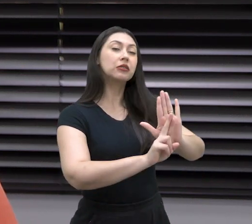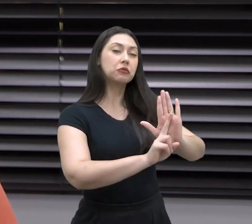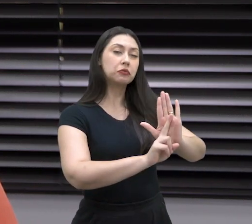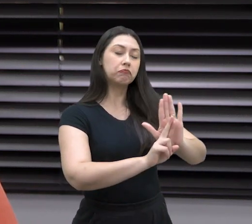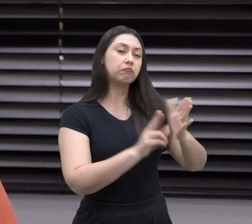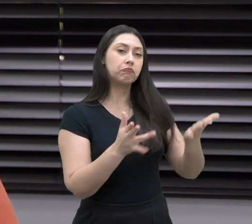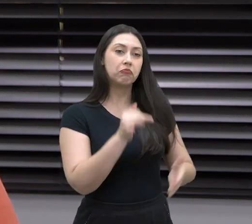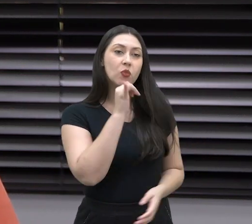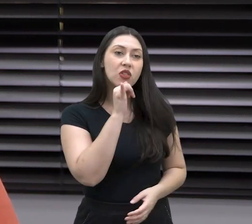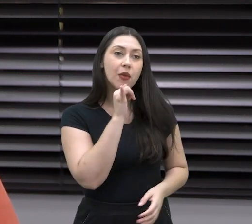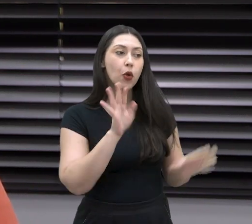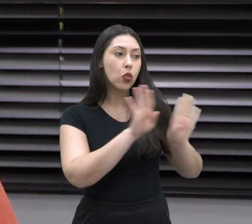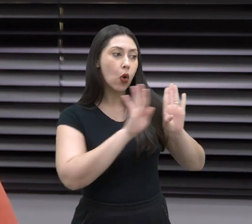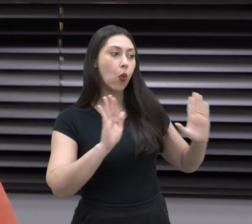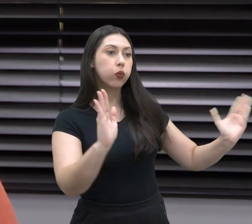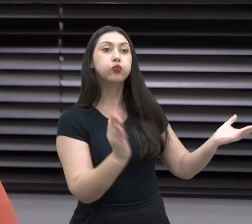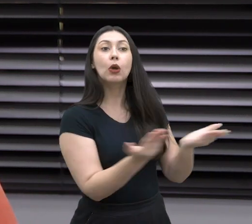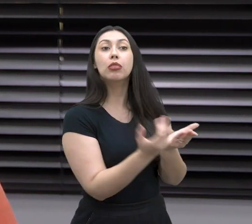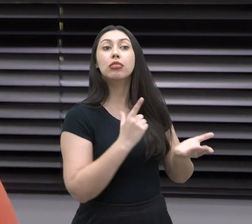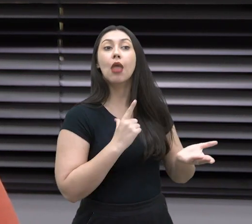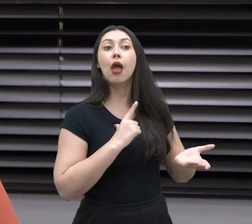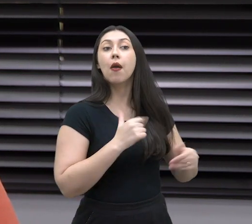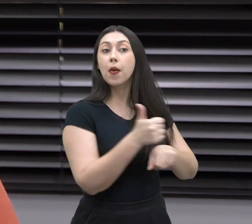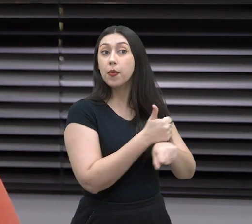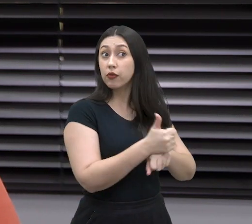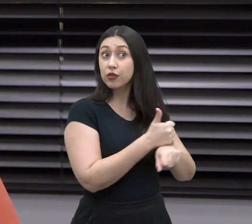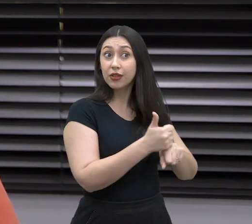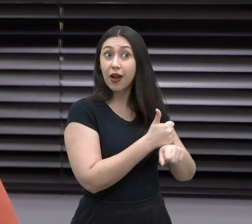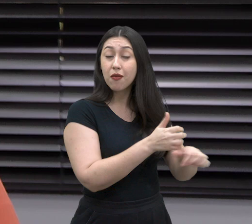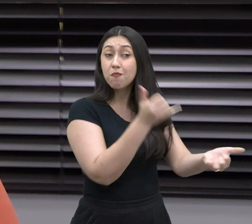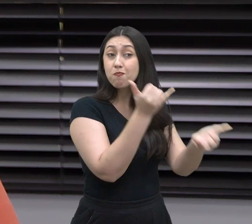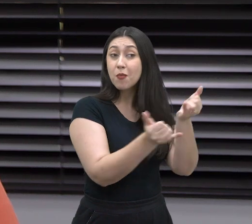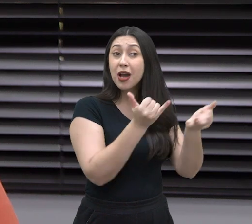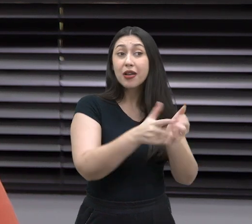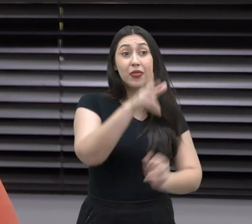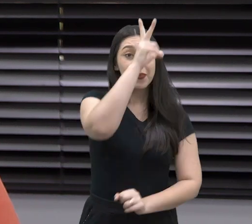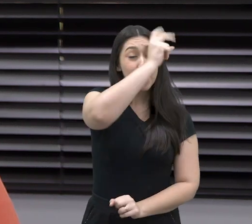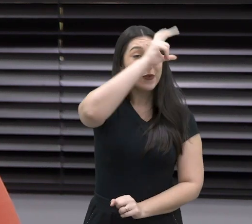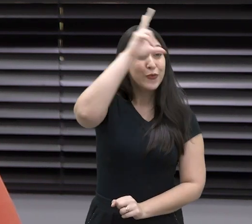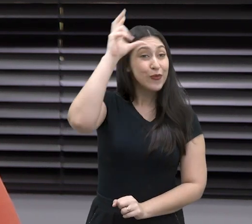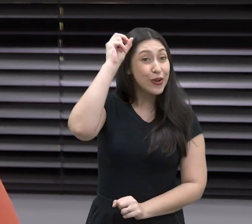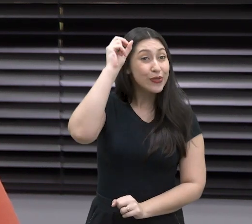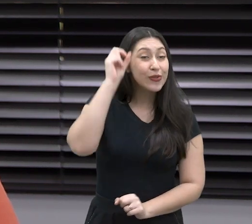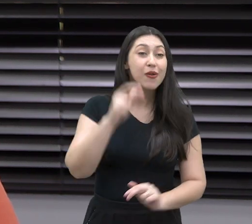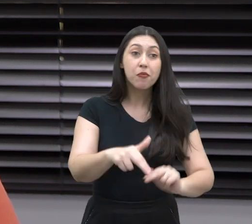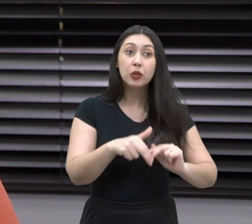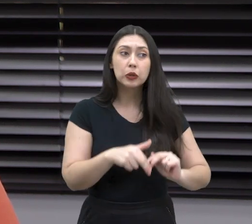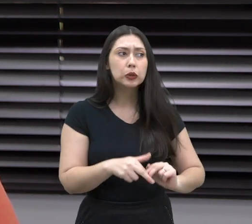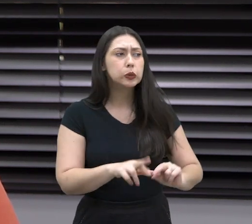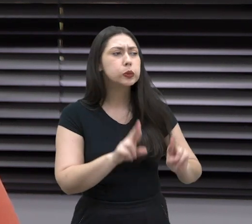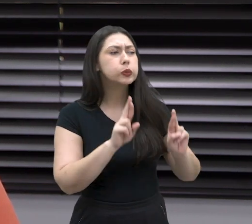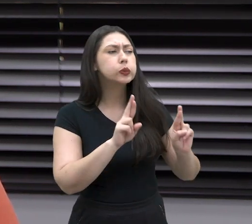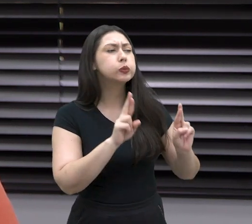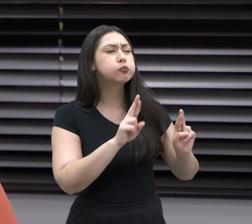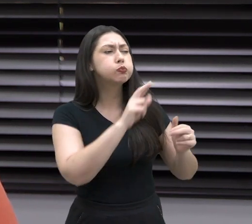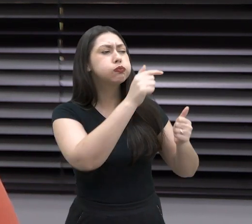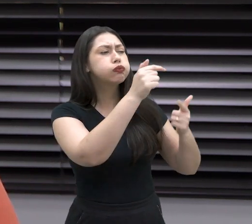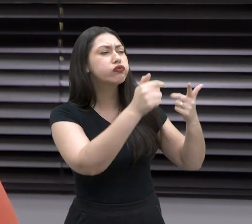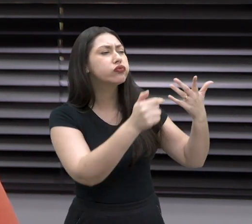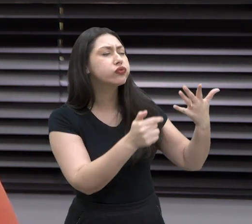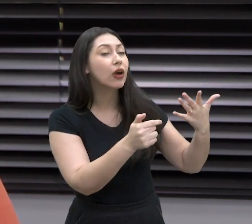se nós fôssemos o prefeito daquele condomínio. Então, é esperado muita coisa e muito, às vezes, é